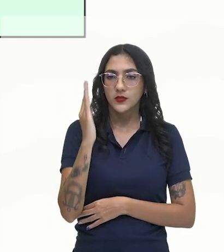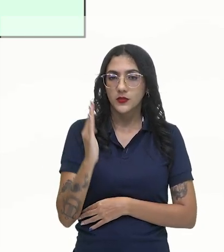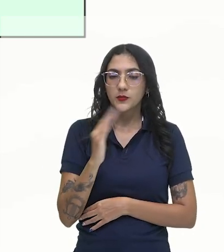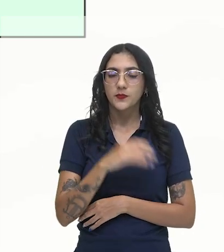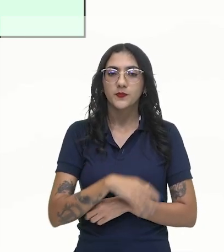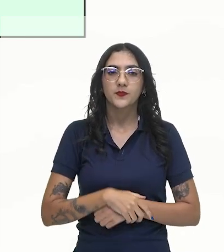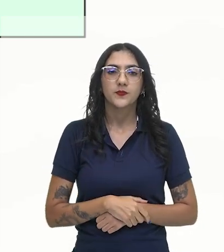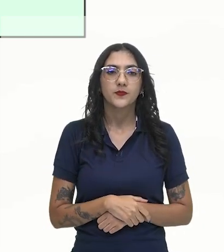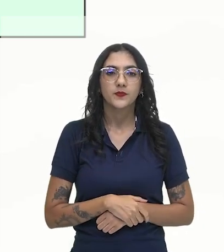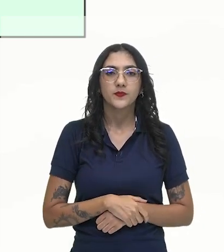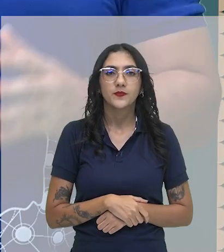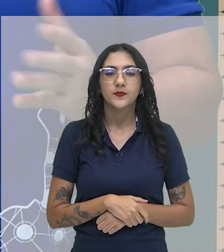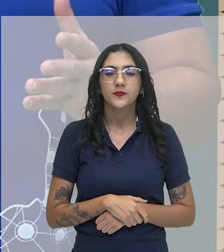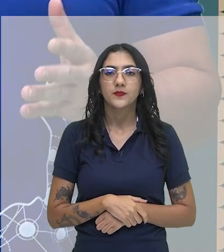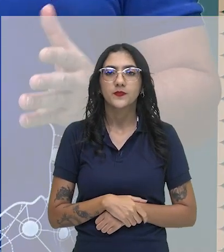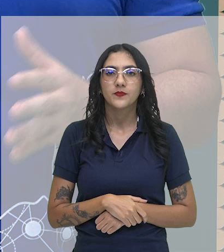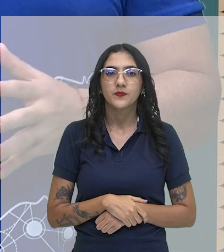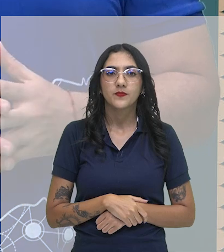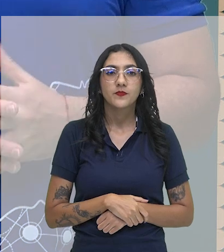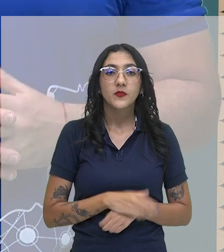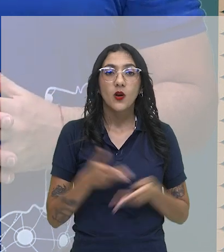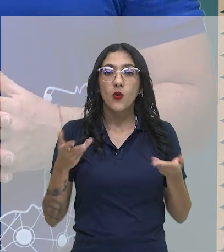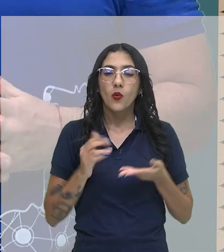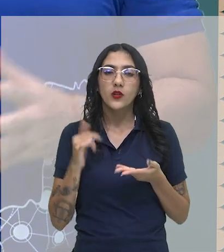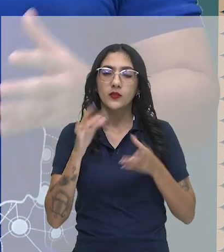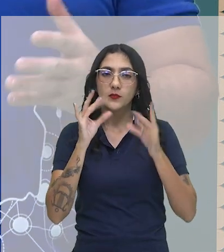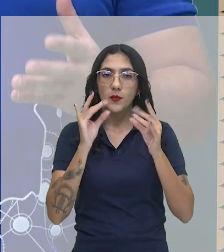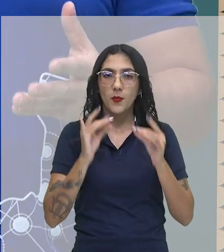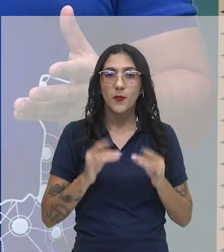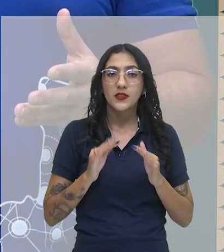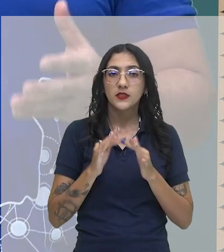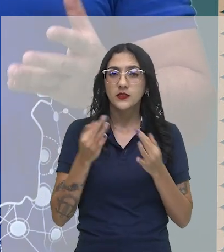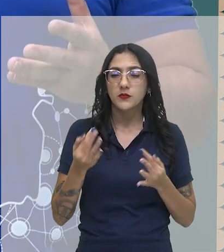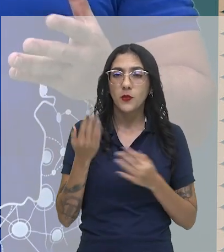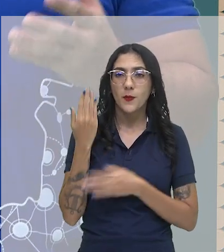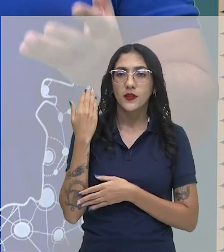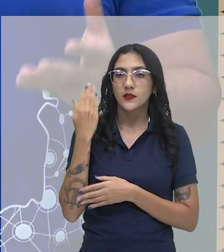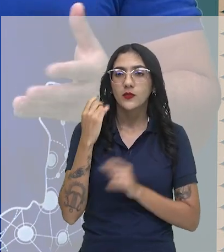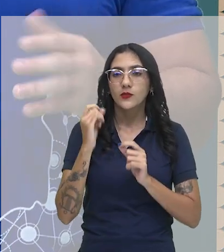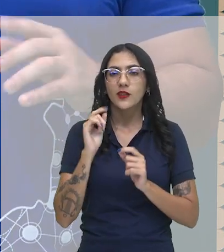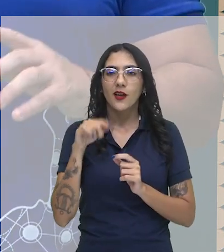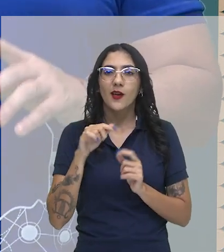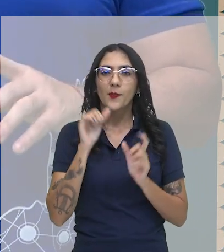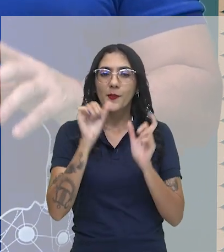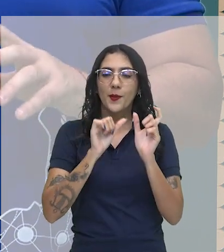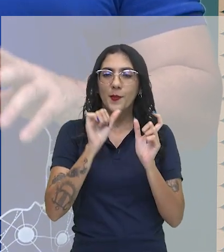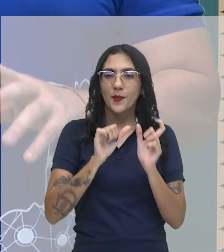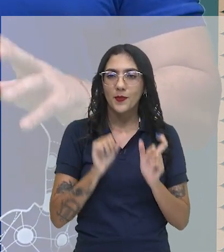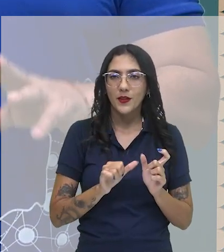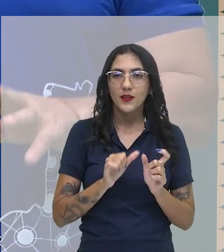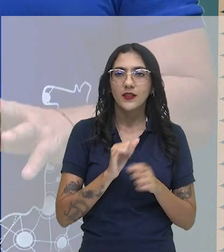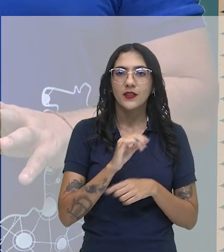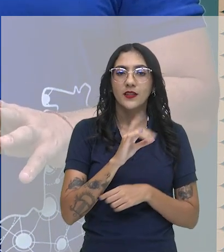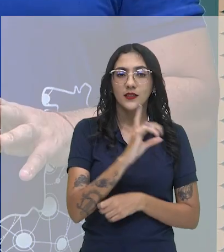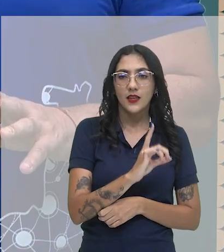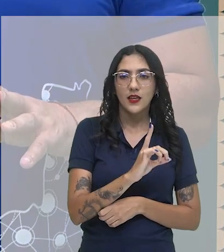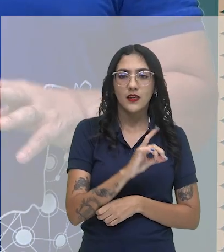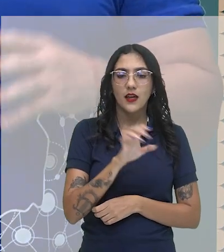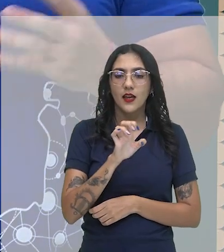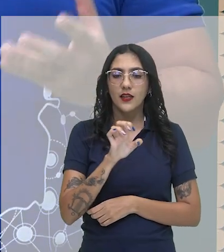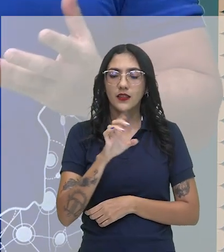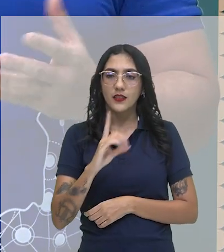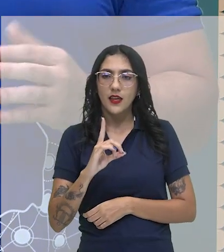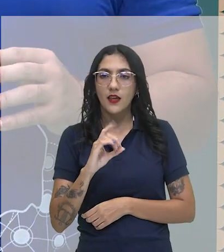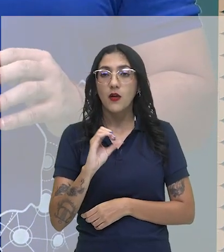Vamos recapitular aqui, olha só. Hoje falamos sobre Simple Past, que é a finalização de, ed ou ied.